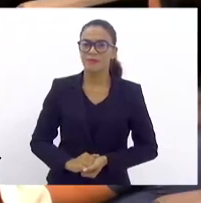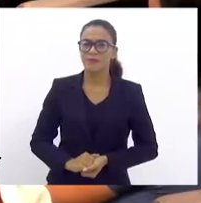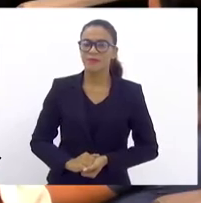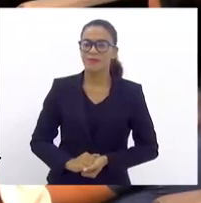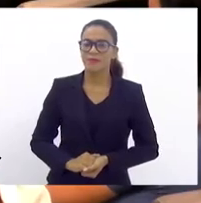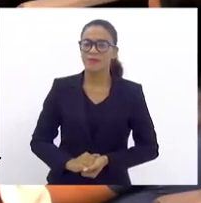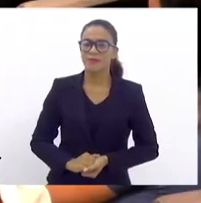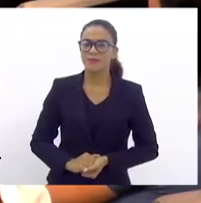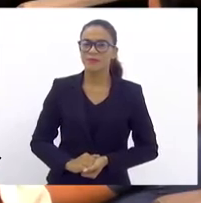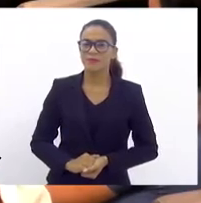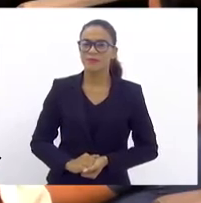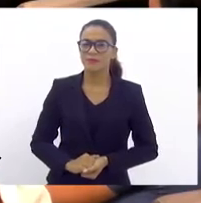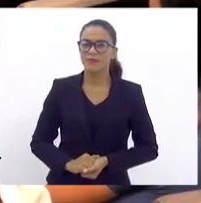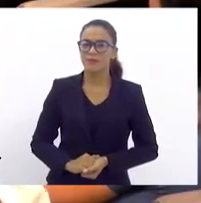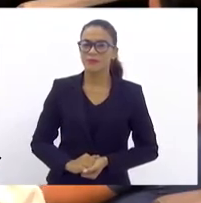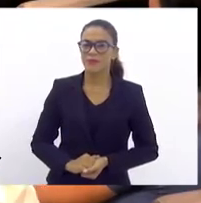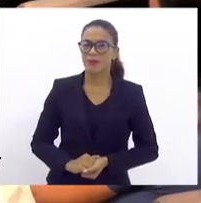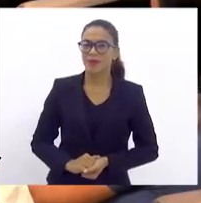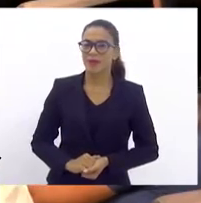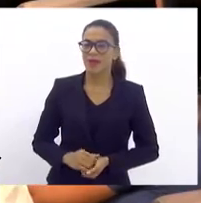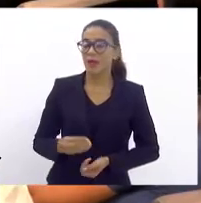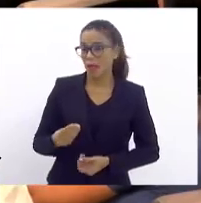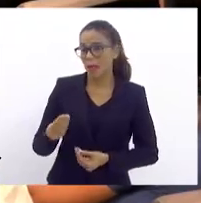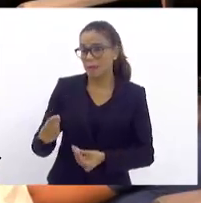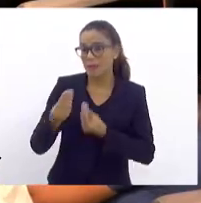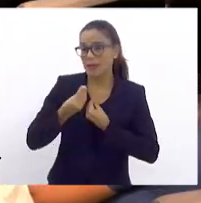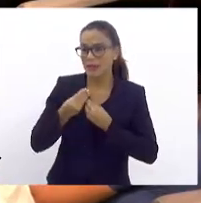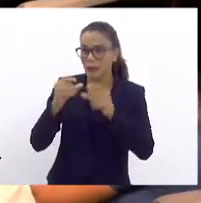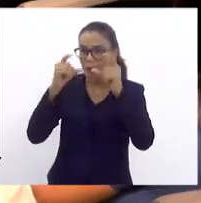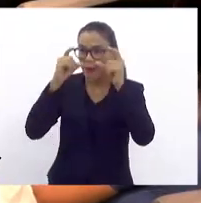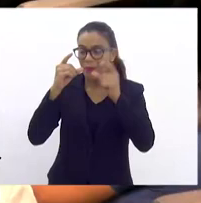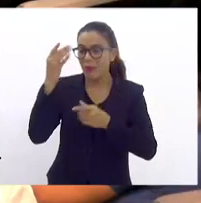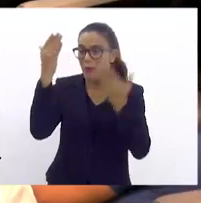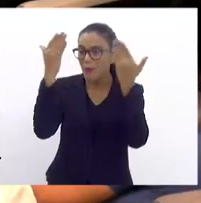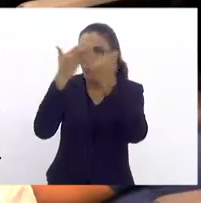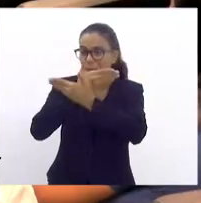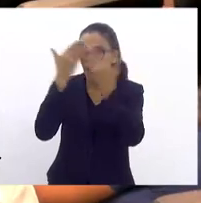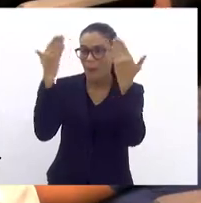é uma coisa pessoal entrega as coisas que eu não enxergo minha gente